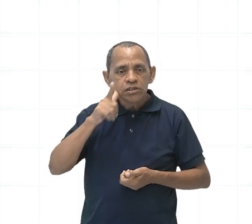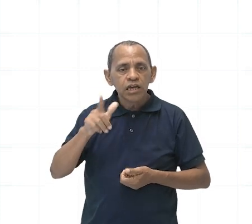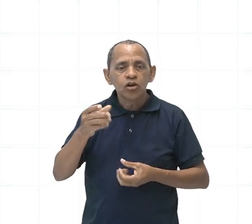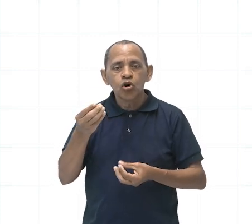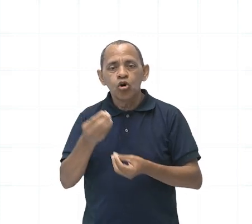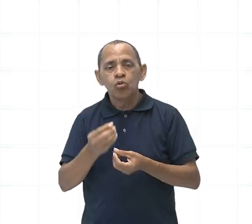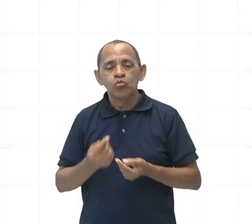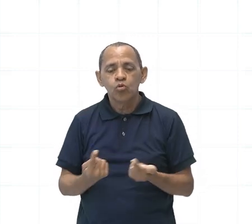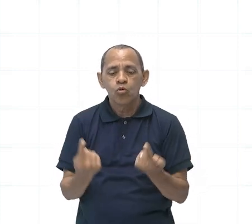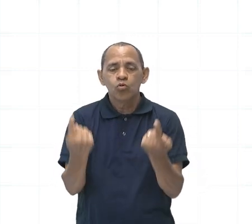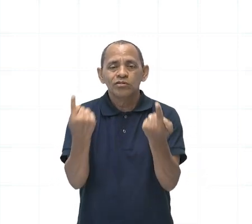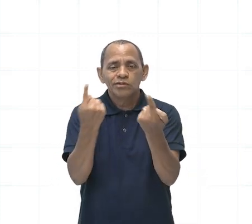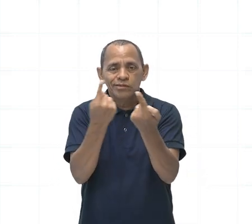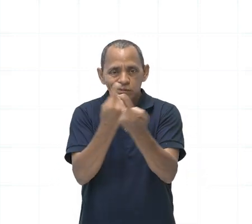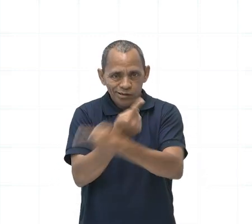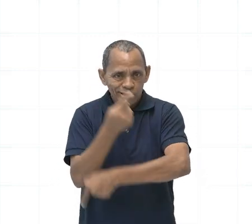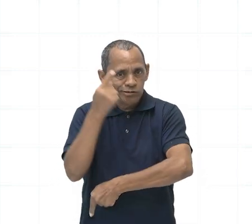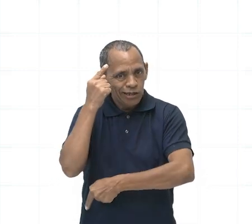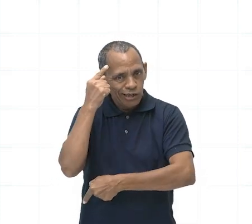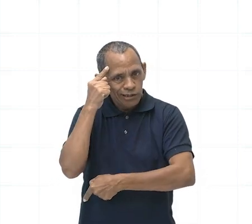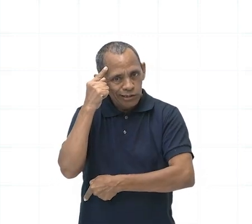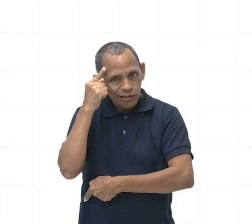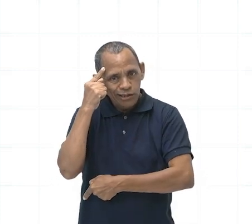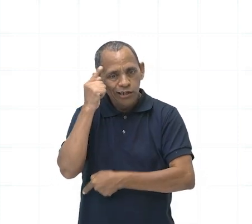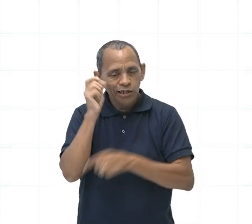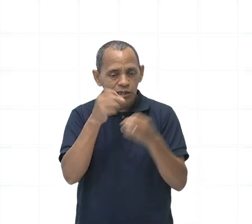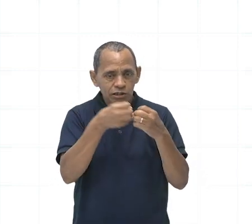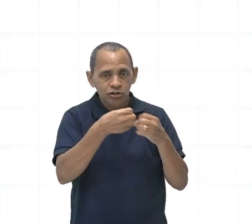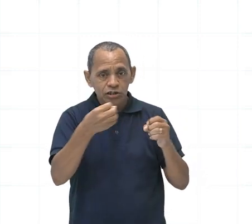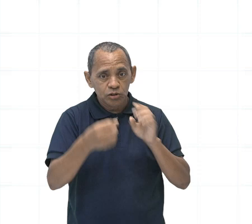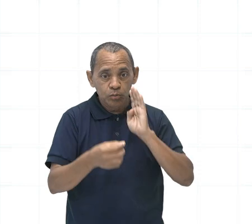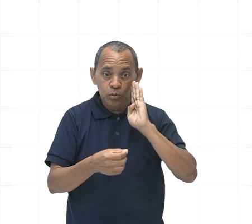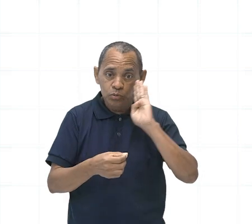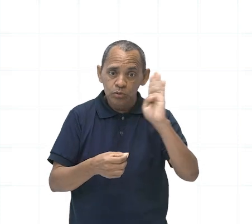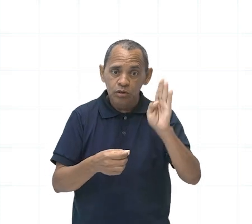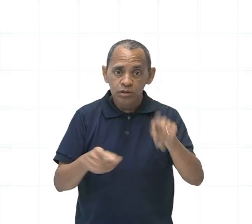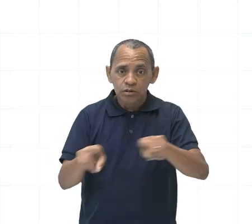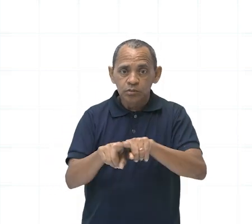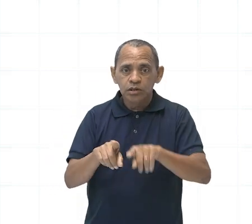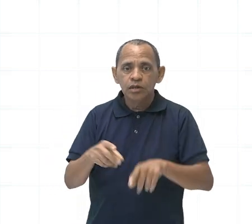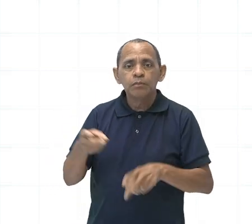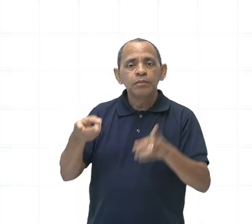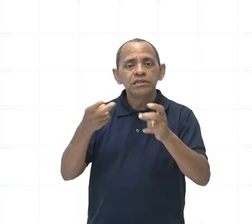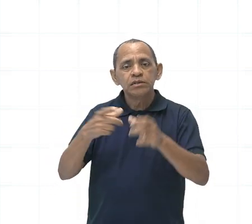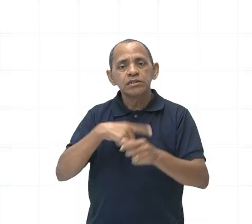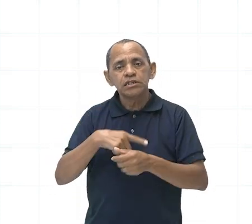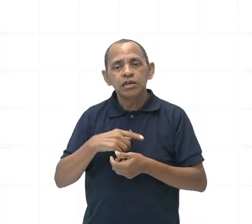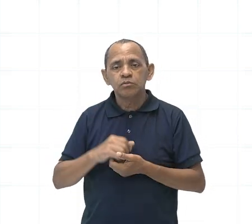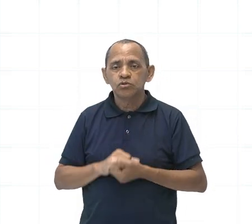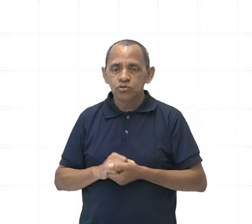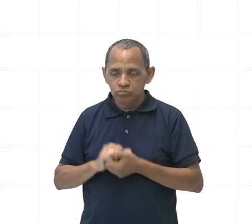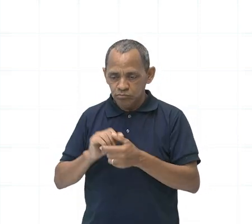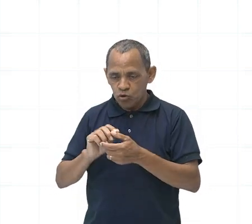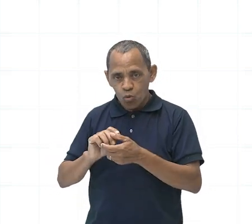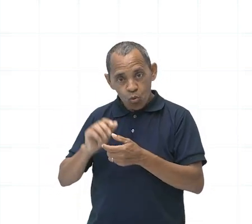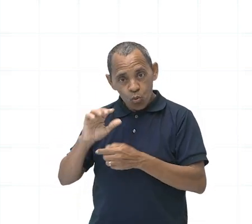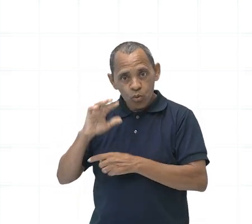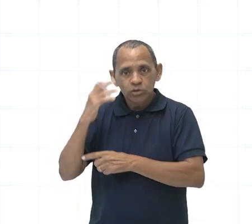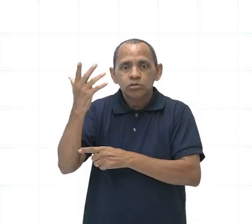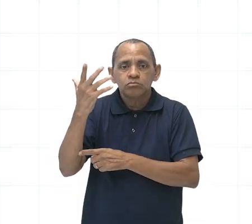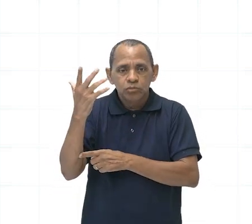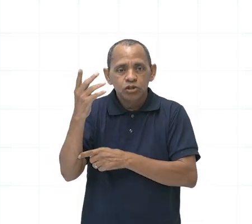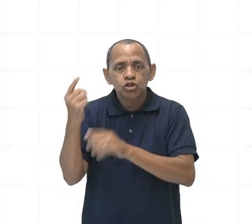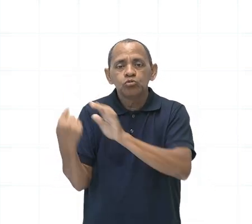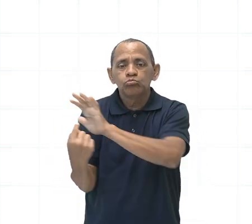se admite em oposição ao da oração principal. Então, percebam que temos uma